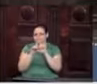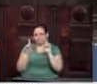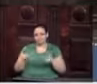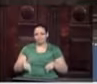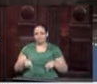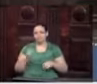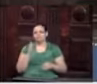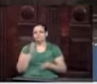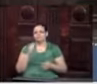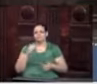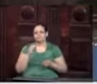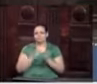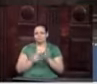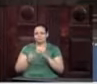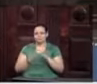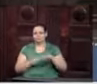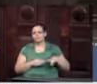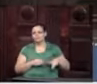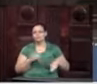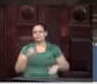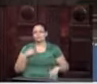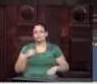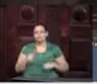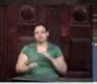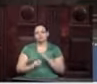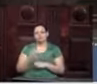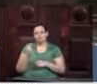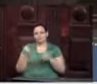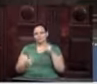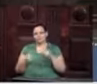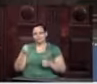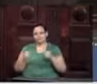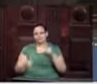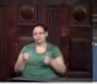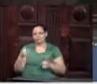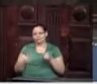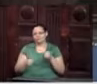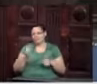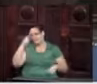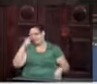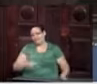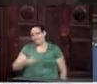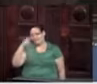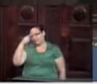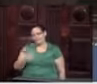Os formuladores da política, os mandantes,